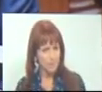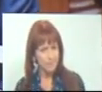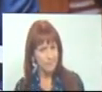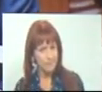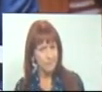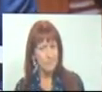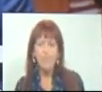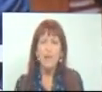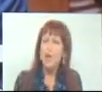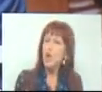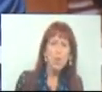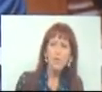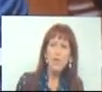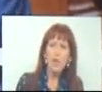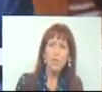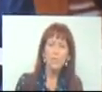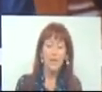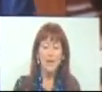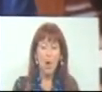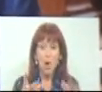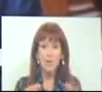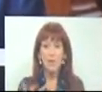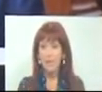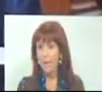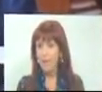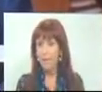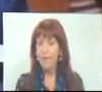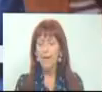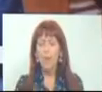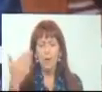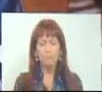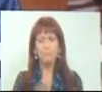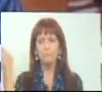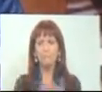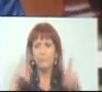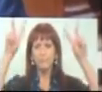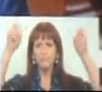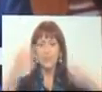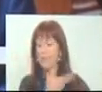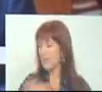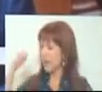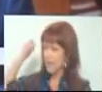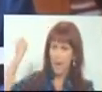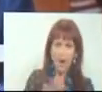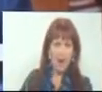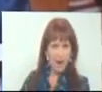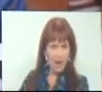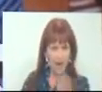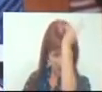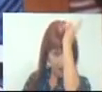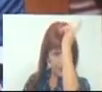deputados, que não hajam dúvidas que este orçamento é a fatura do passado.